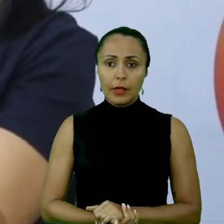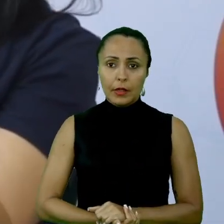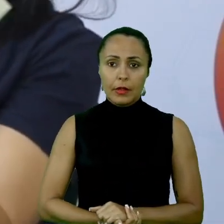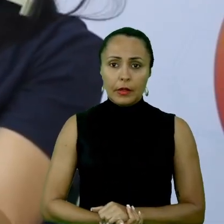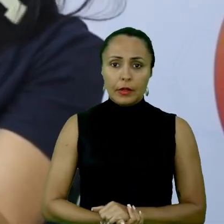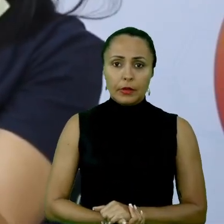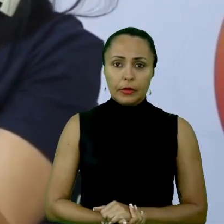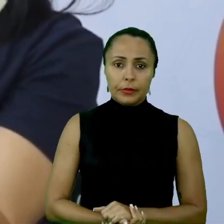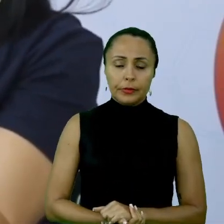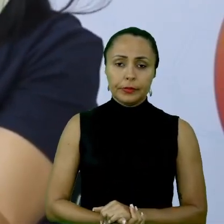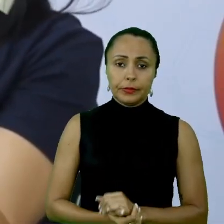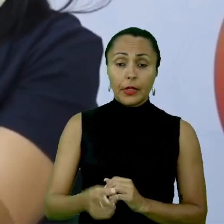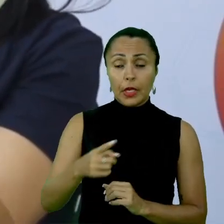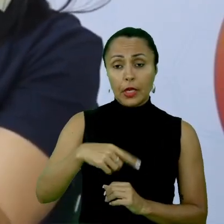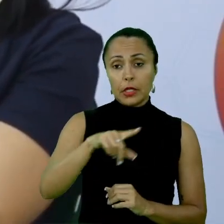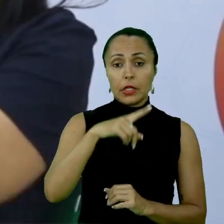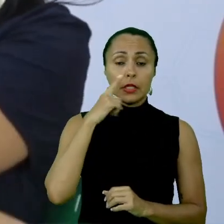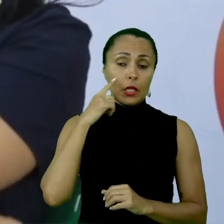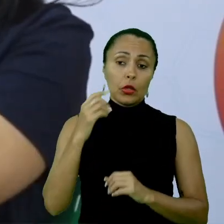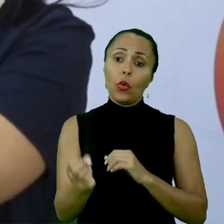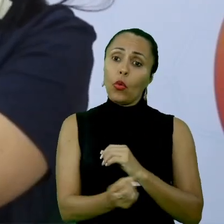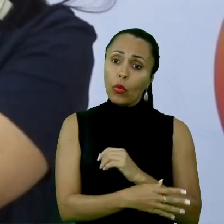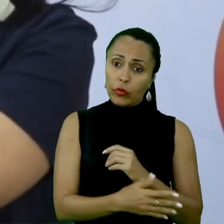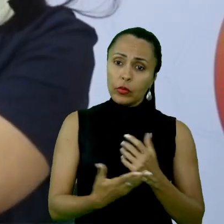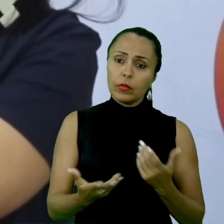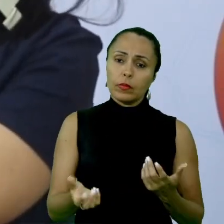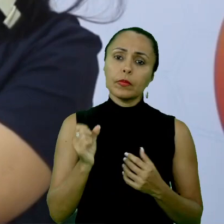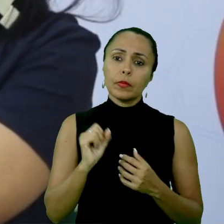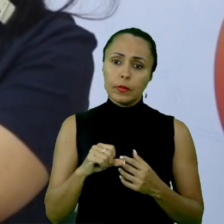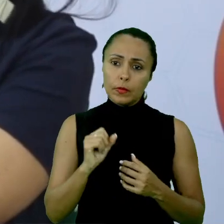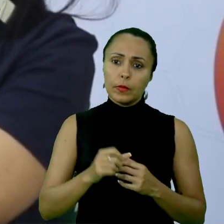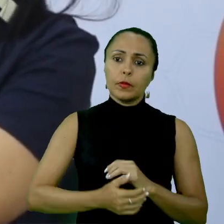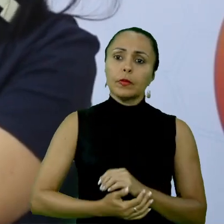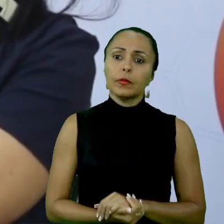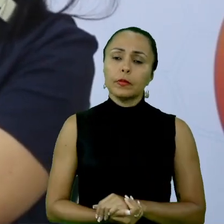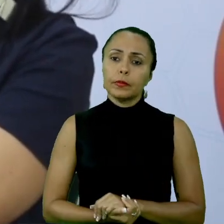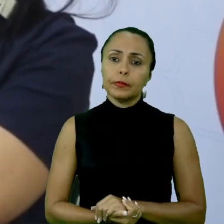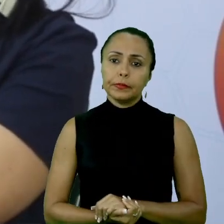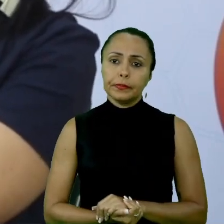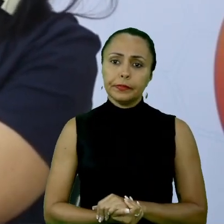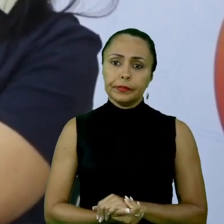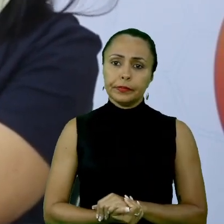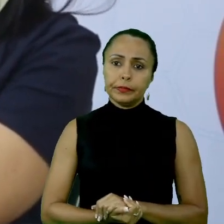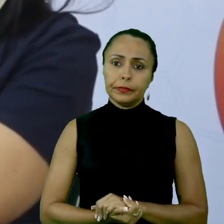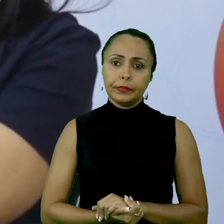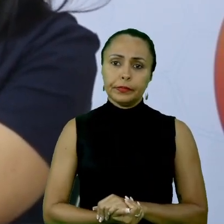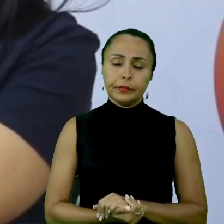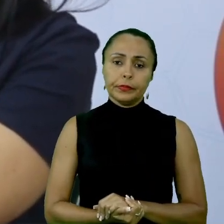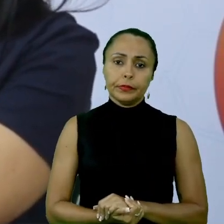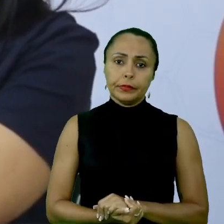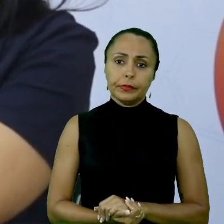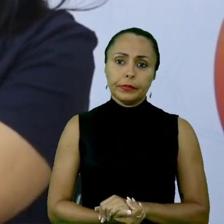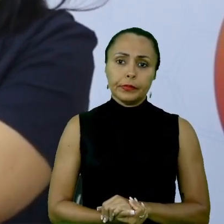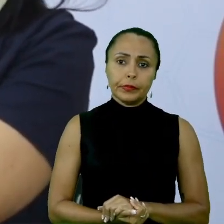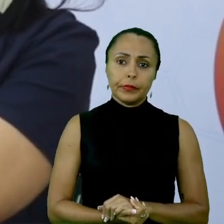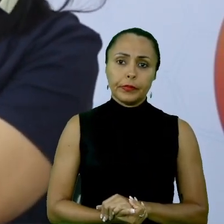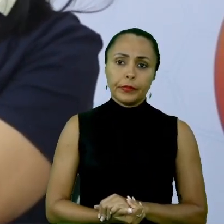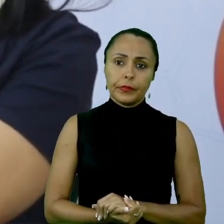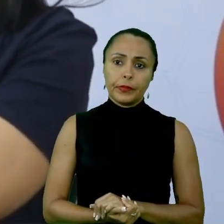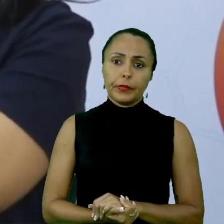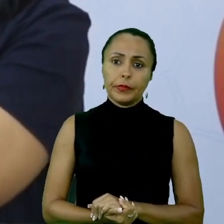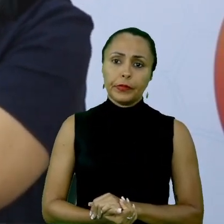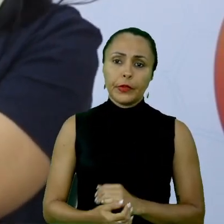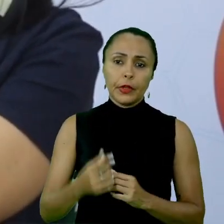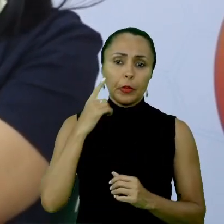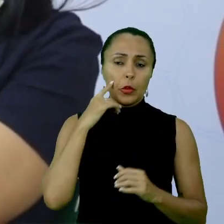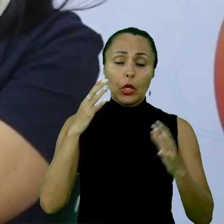isso é novo, né? Isso parece... Muito embora... essa pergunta eu acho muito difícil, Ingrid. Porque tudo que a gente faz